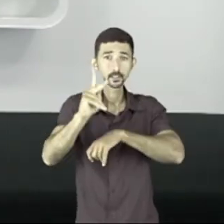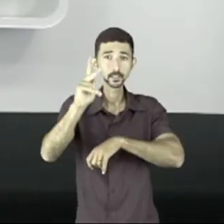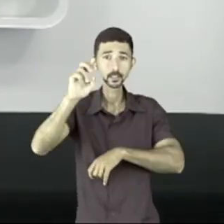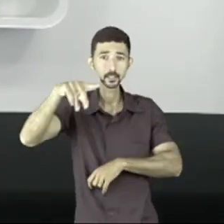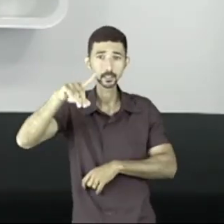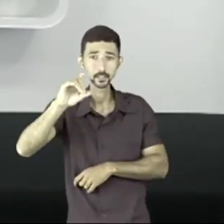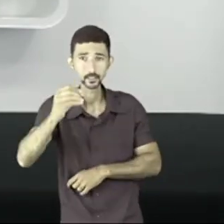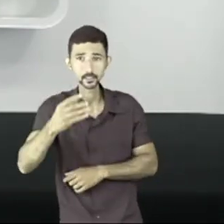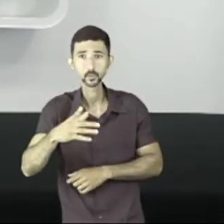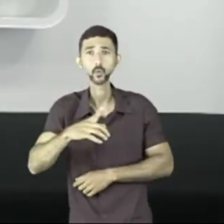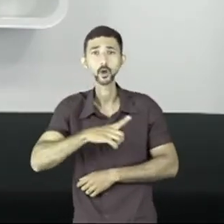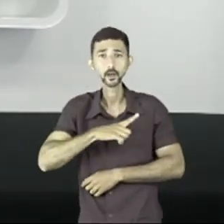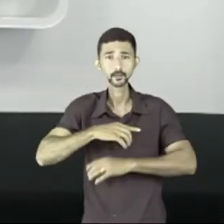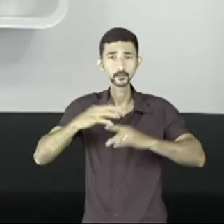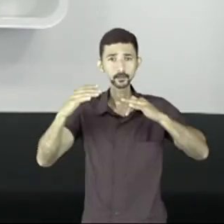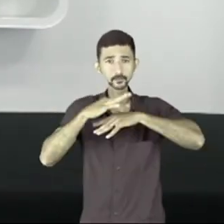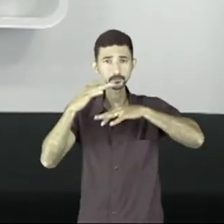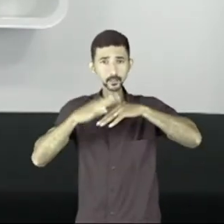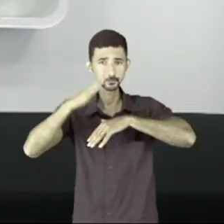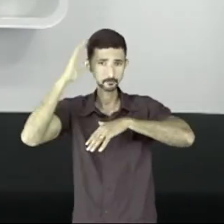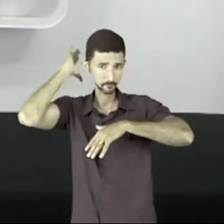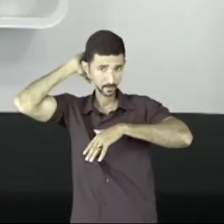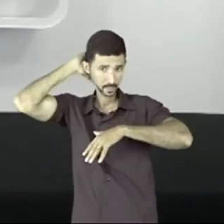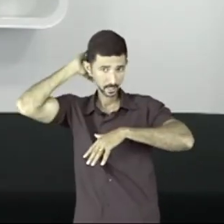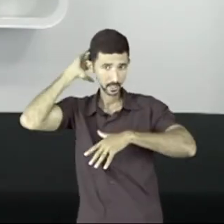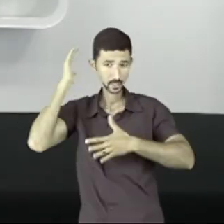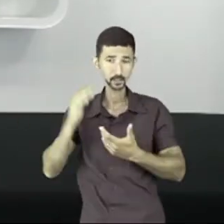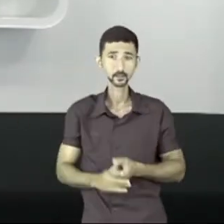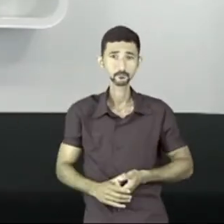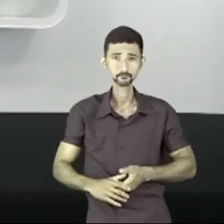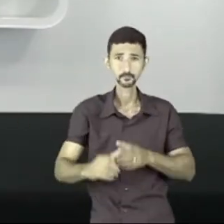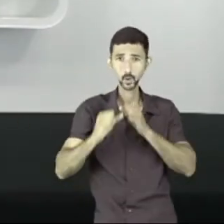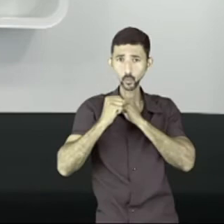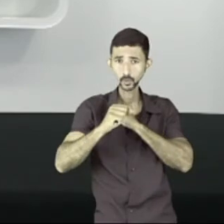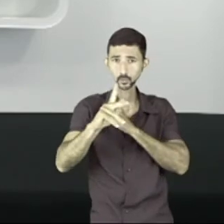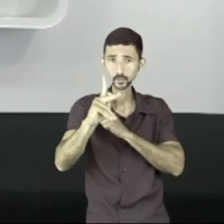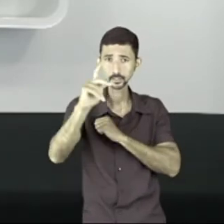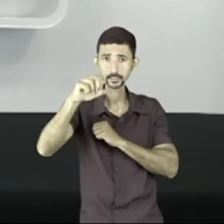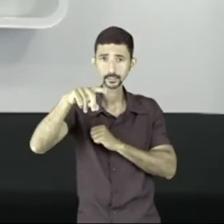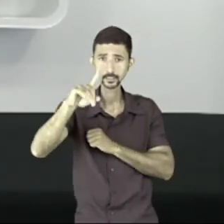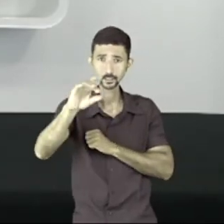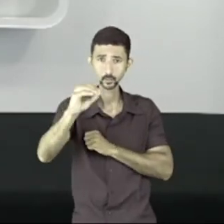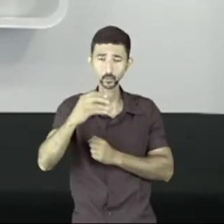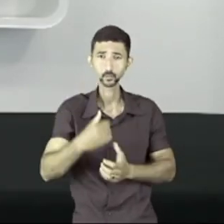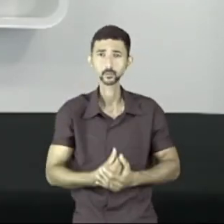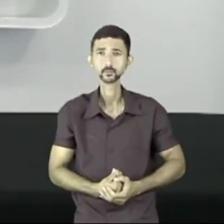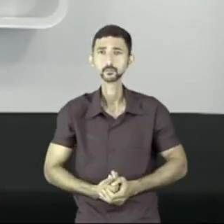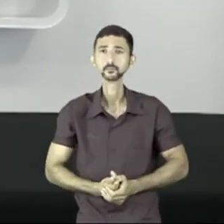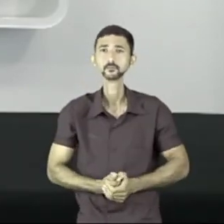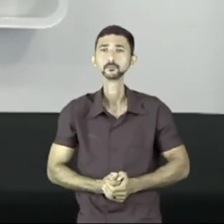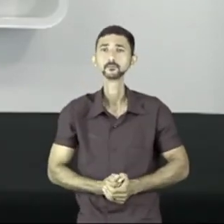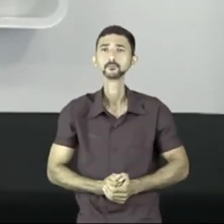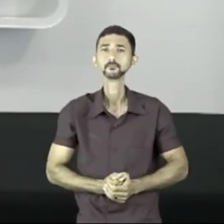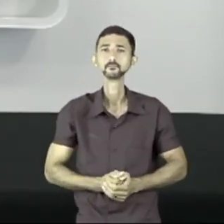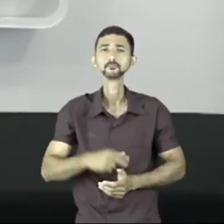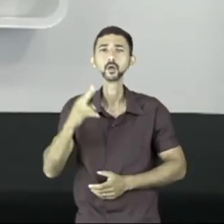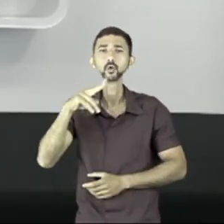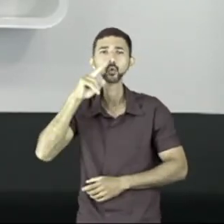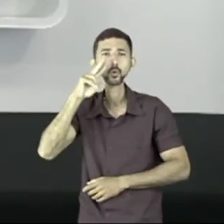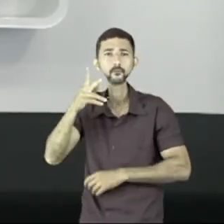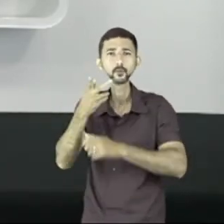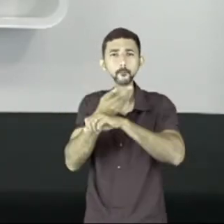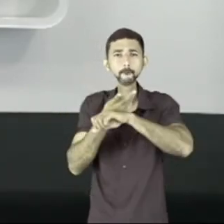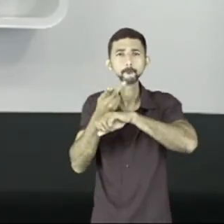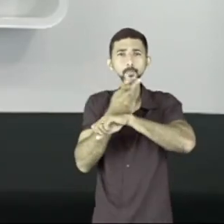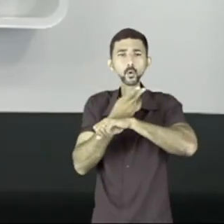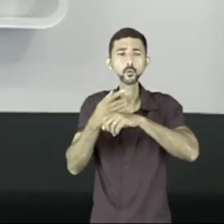nossa cidade, em Belém, existem, né, lutadores de Kendo. Para quem nunca viu, pode